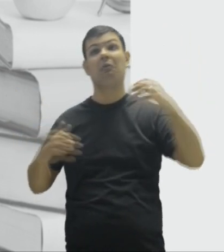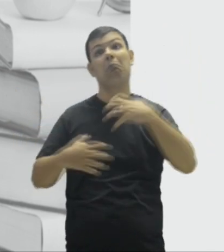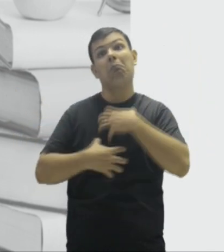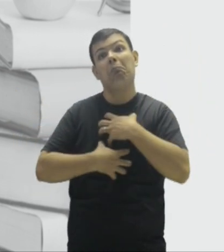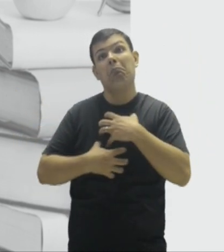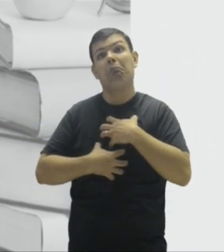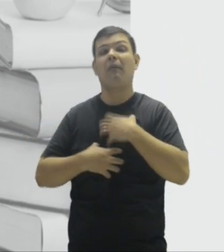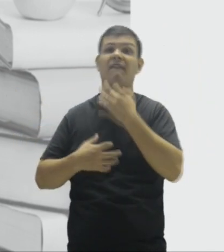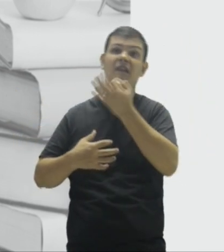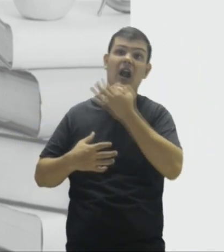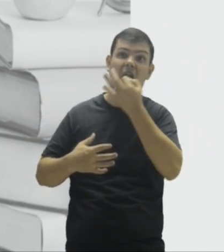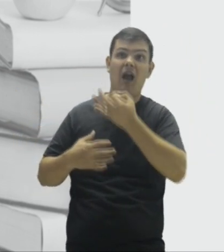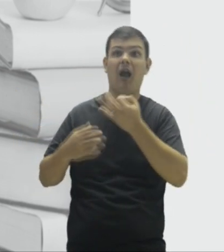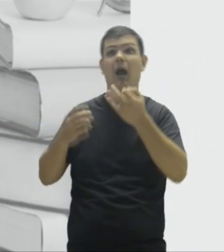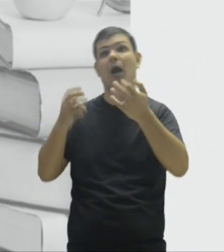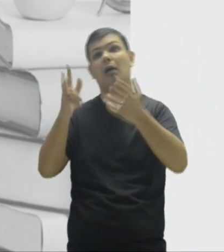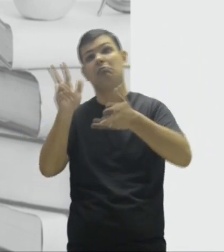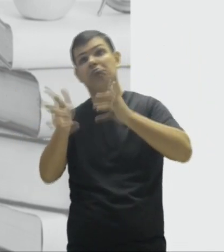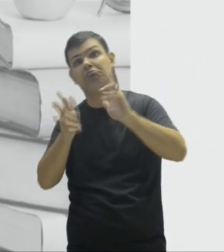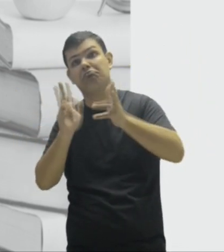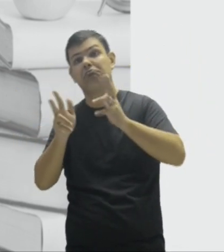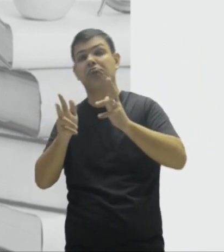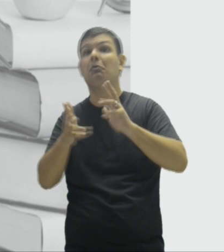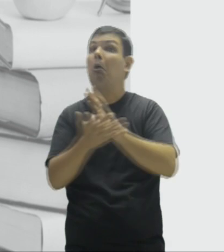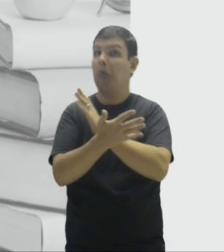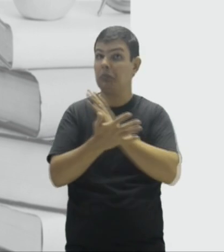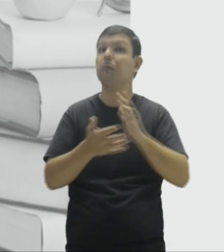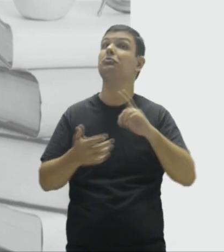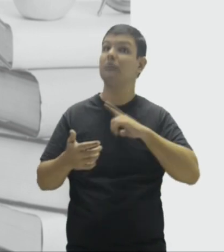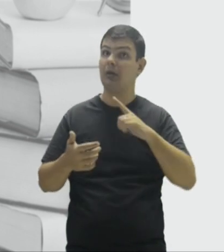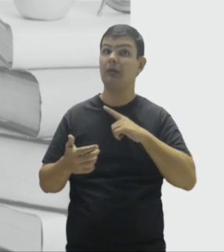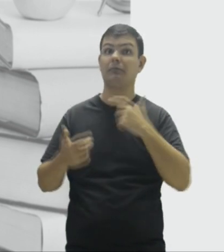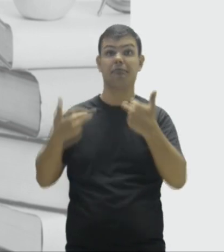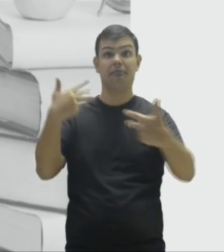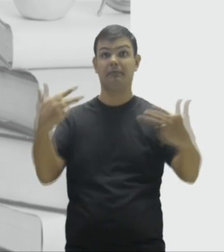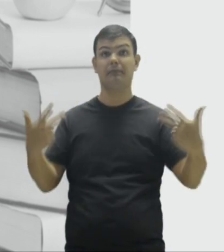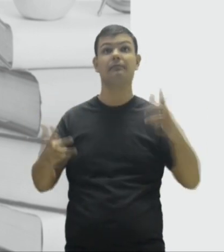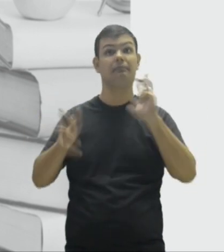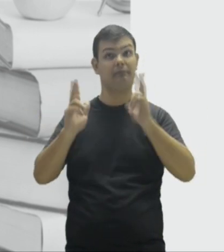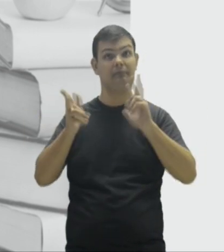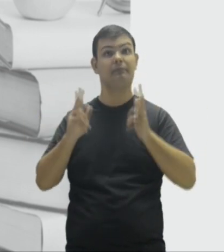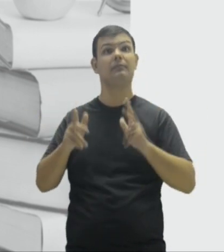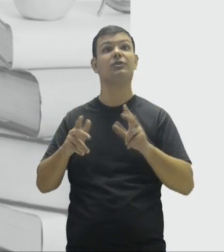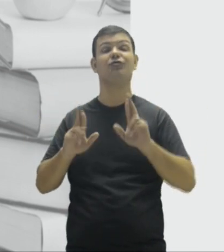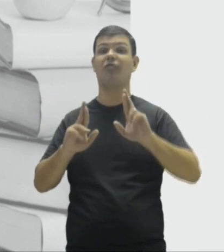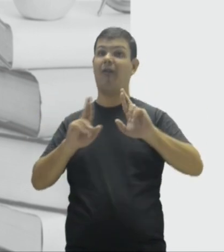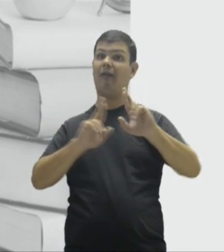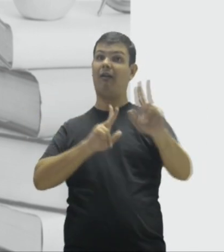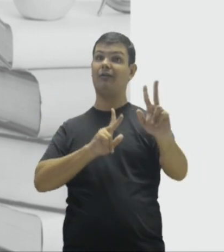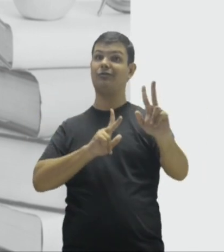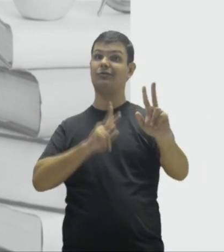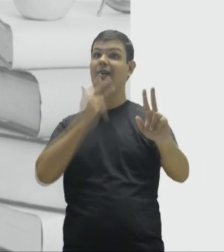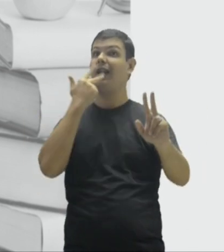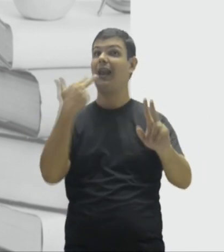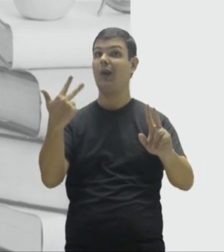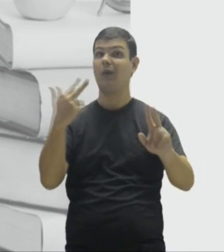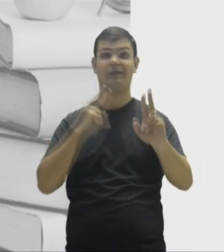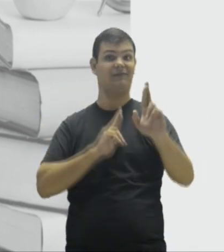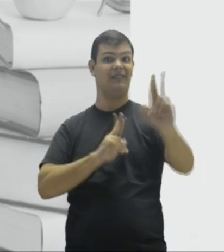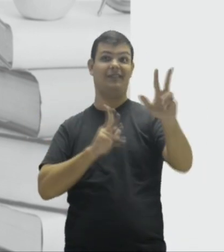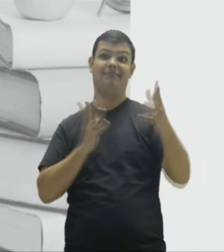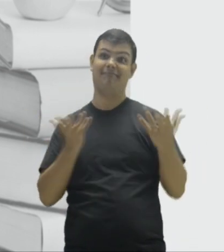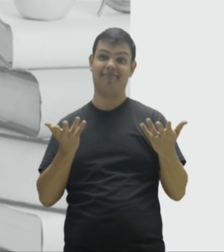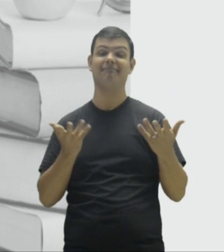falar, e alguns falam até outros idiomas, diferentes do nosso, ou dialeto, quem sabe alguns. Se